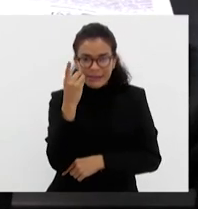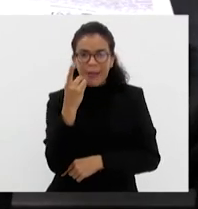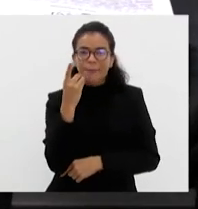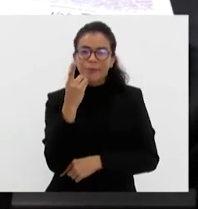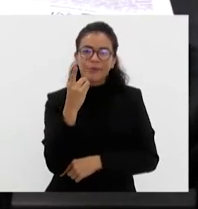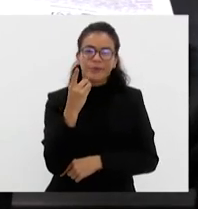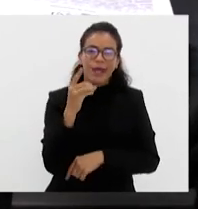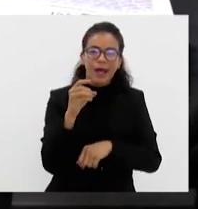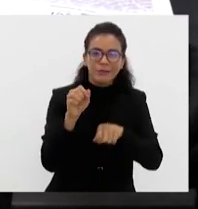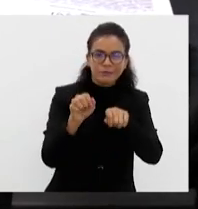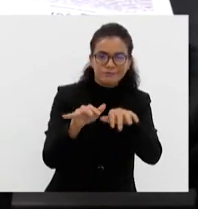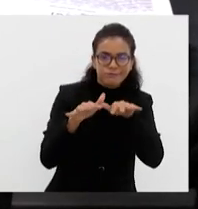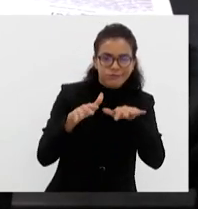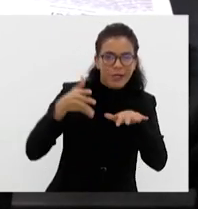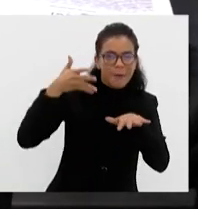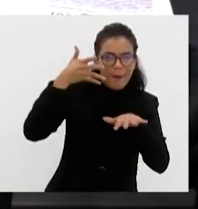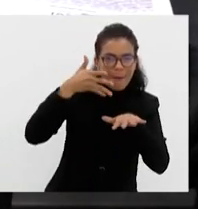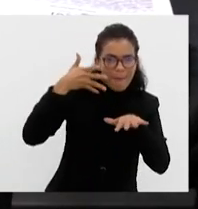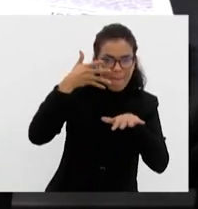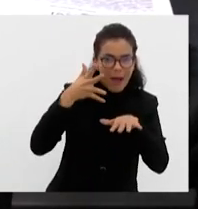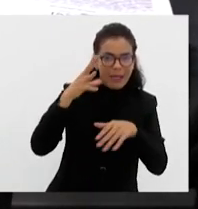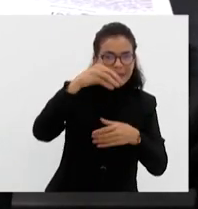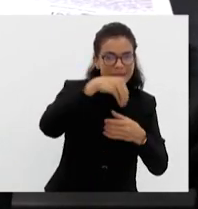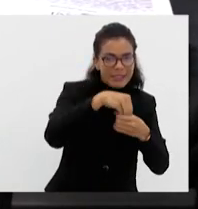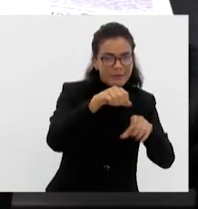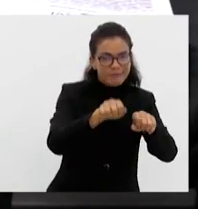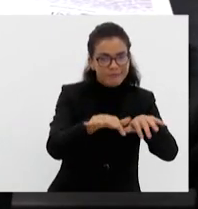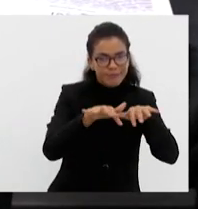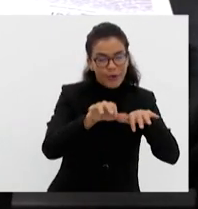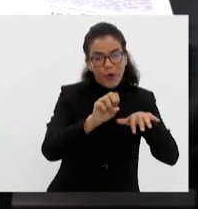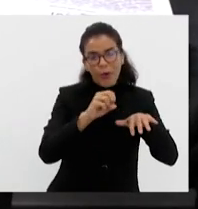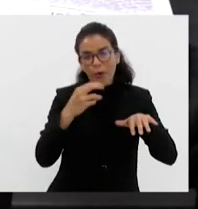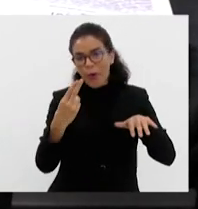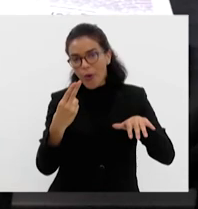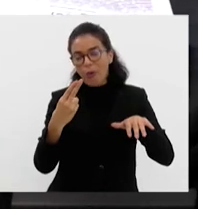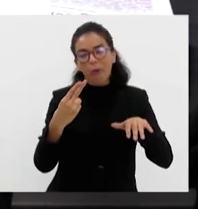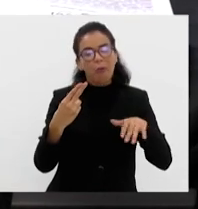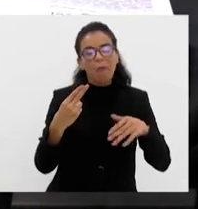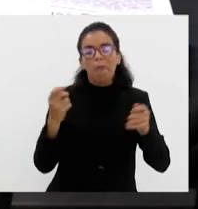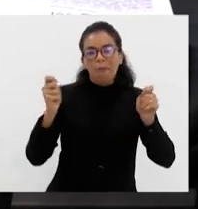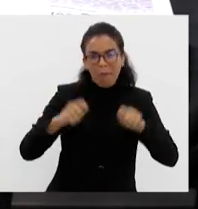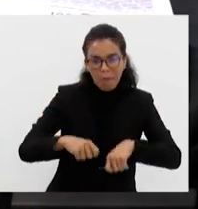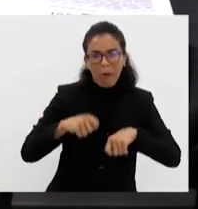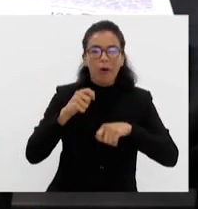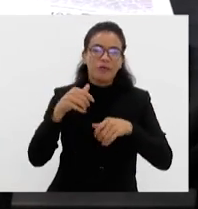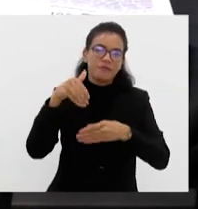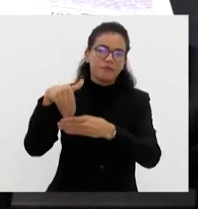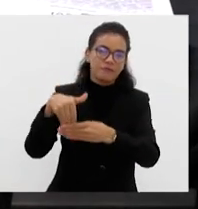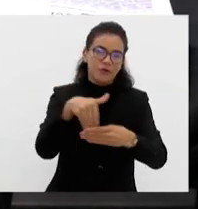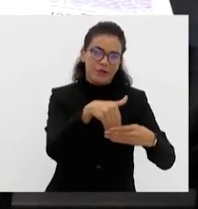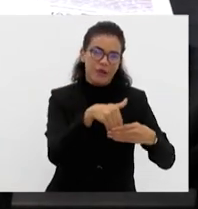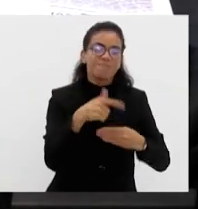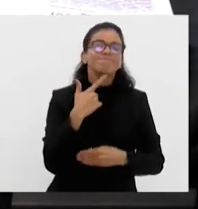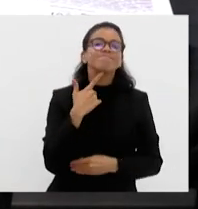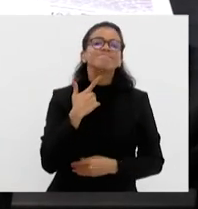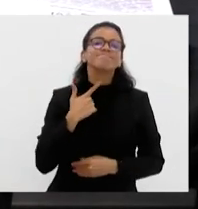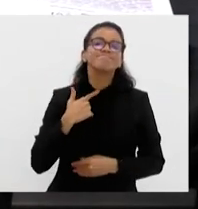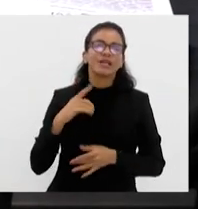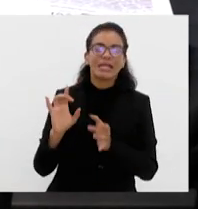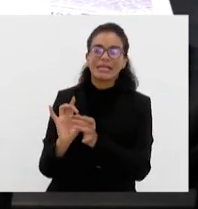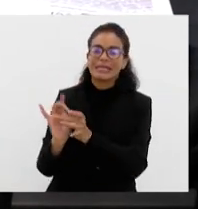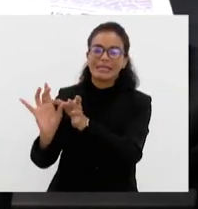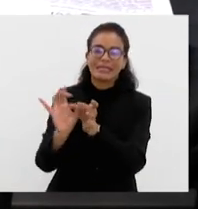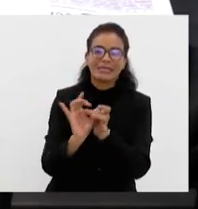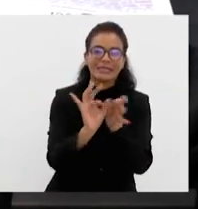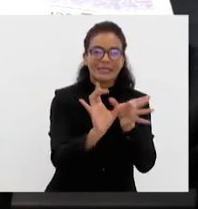fora dela, no plenário, ele tem direito a votar como quiser e bem entender, né? Ele é